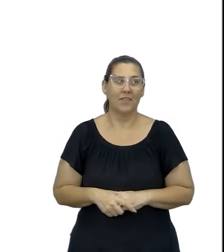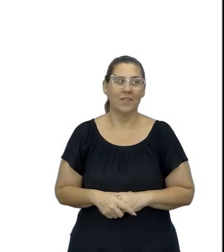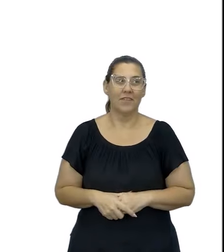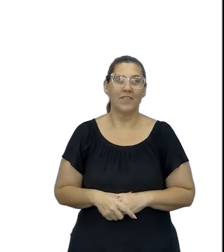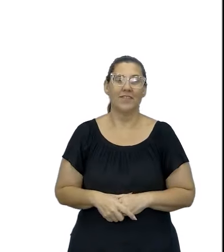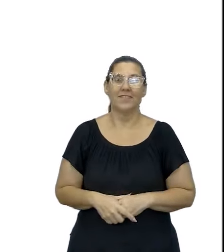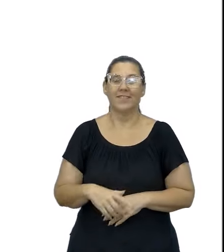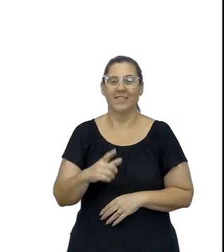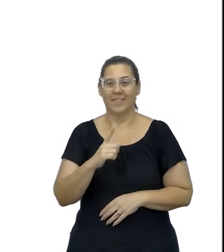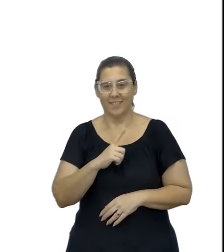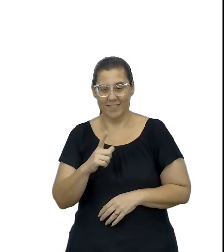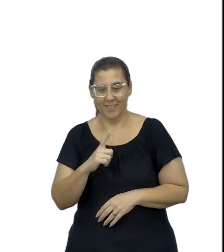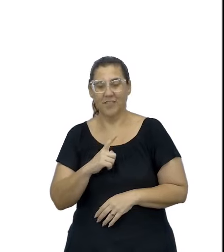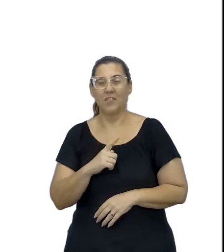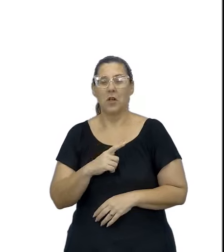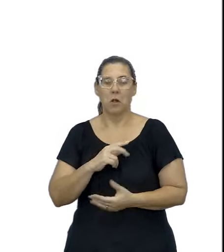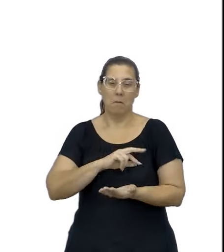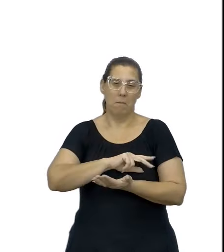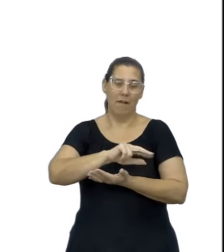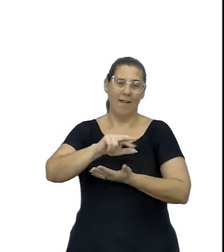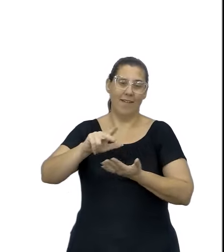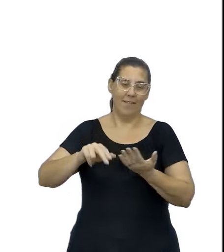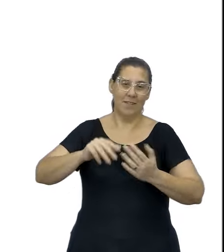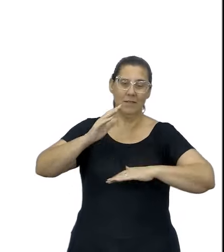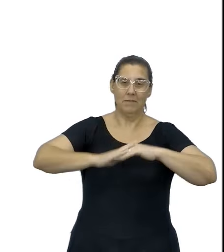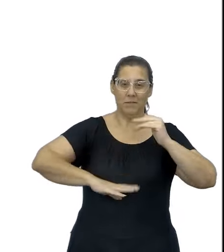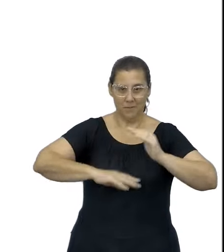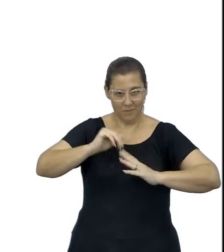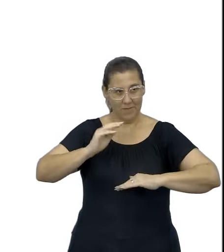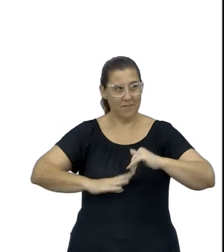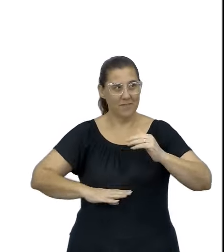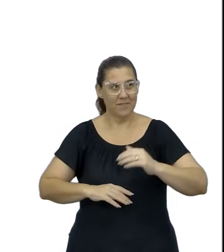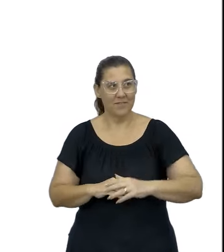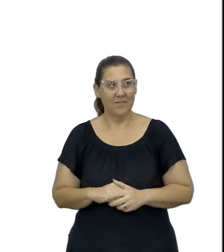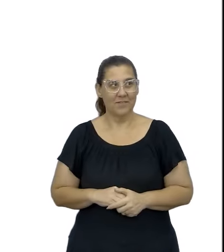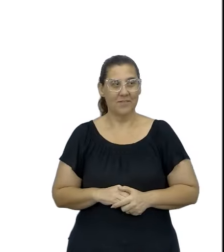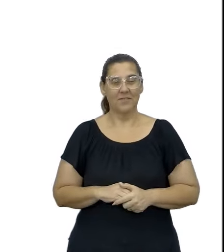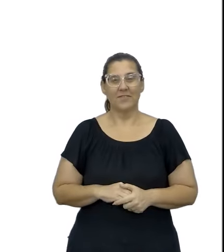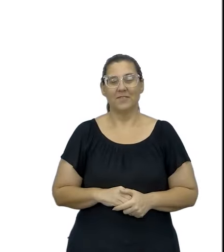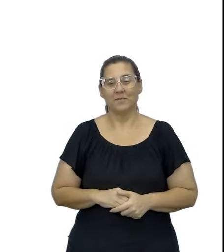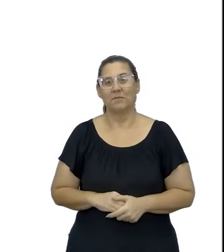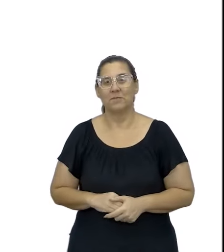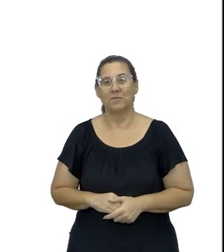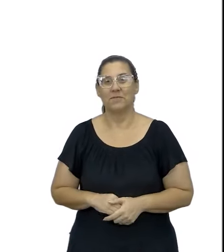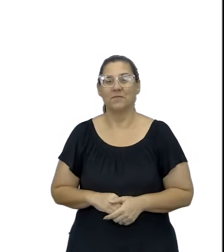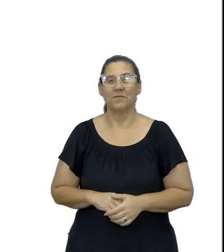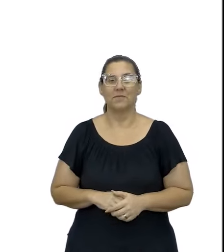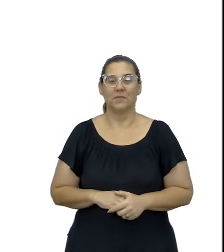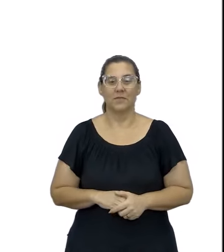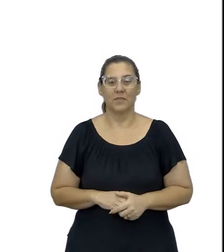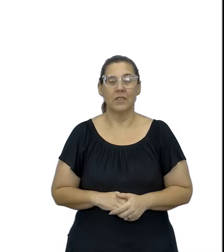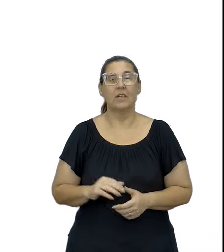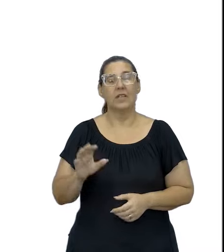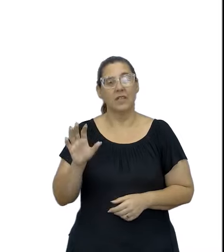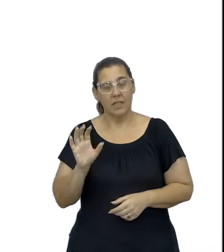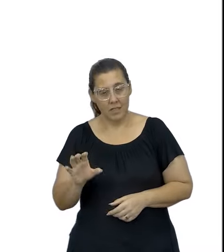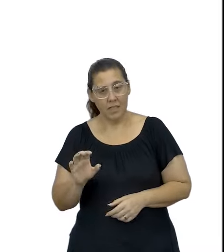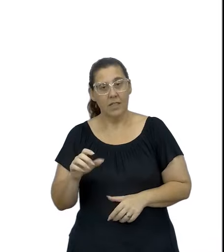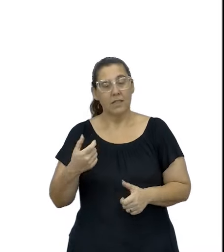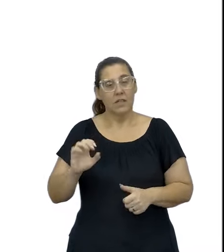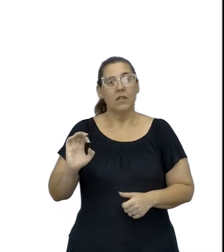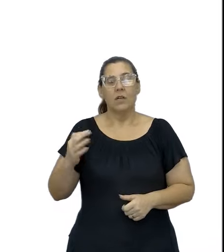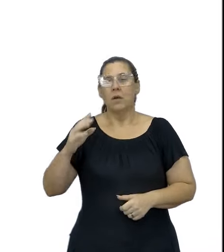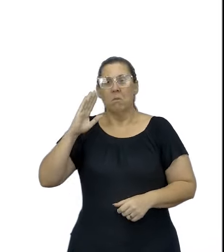é convocada em inúmeras atividades que povoam as práticas didáticas do primeiro ano. E assim deve ser, porque